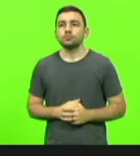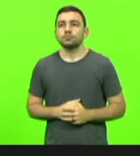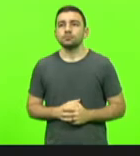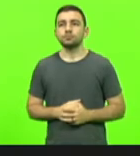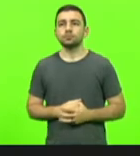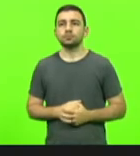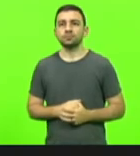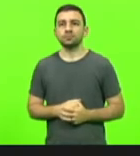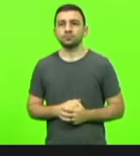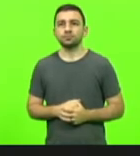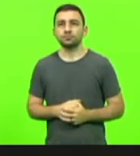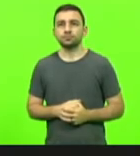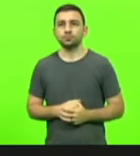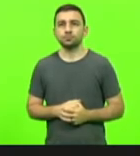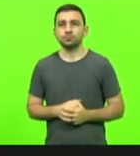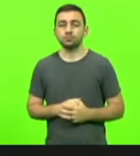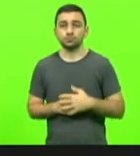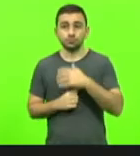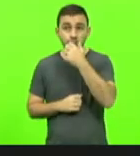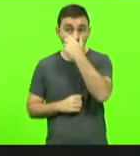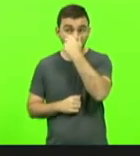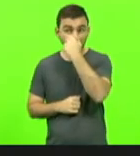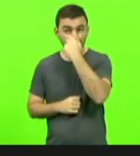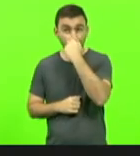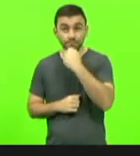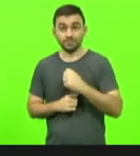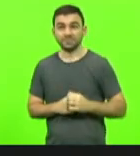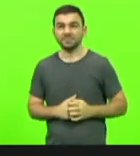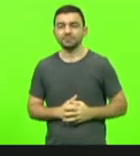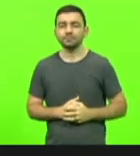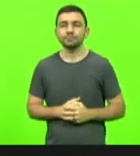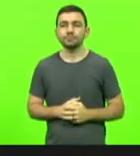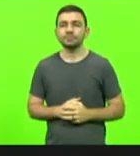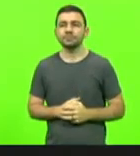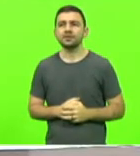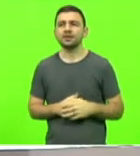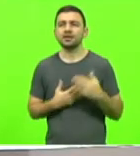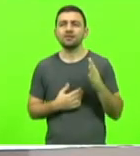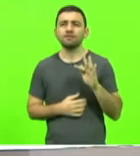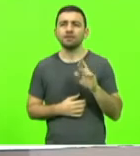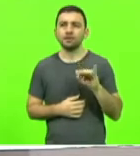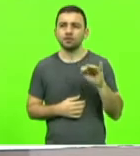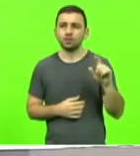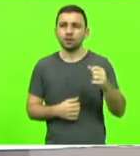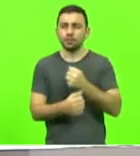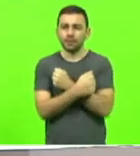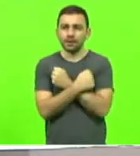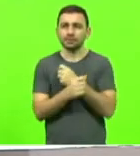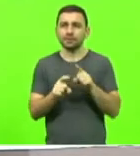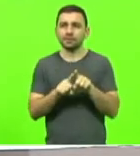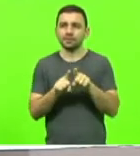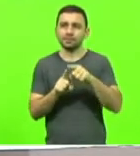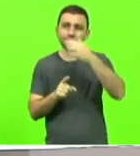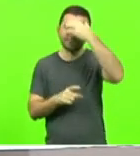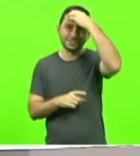Transmito aqui também ao deputado Frigo o abraço do deputado Mocelin, né? Que agora